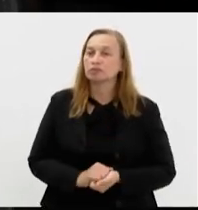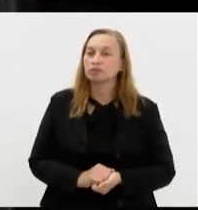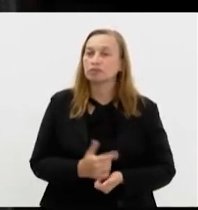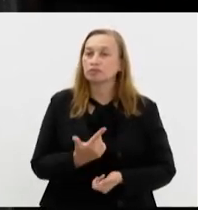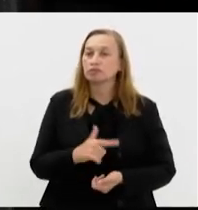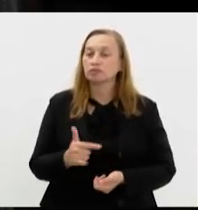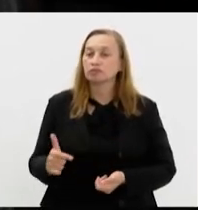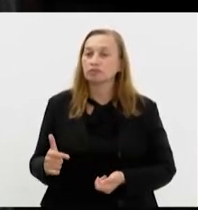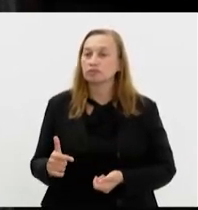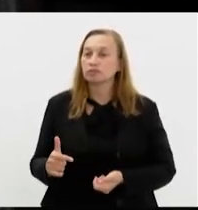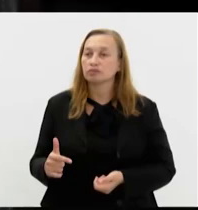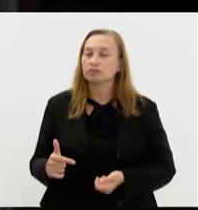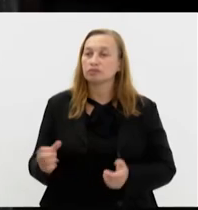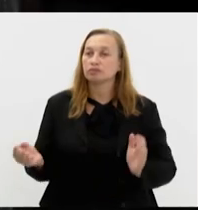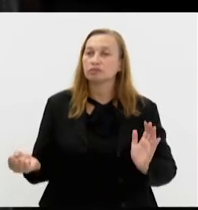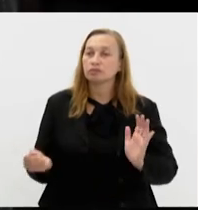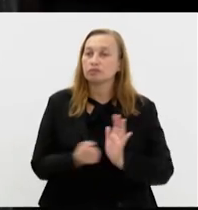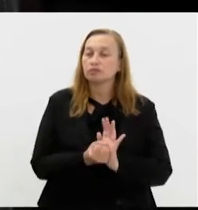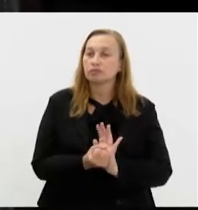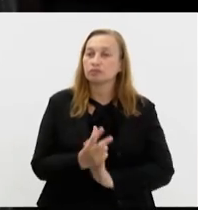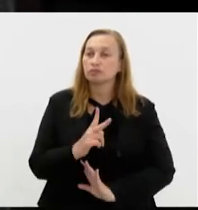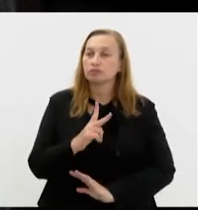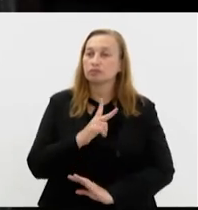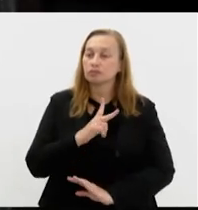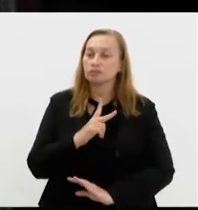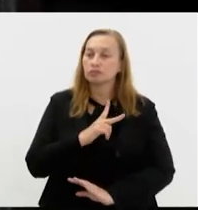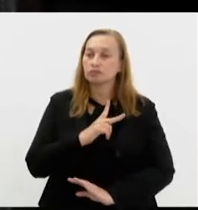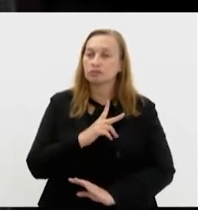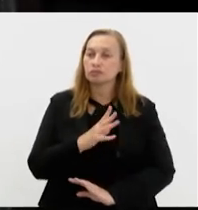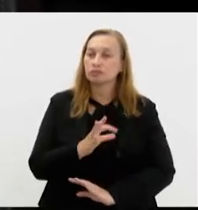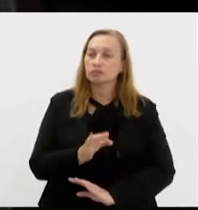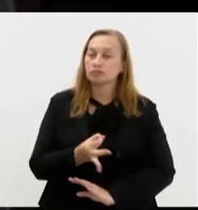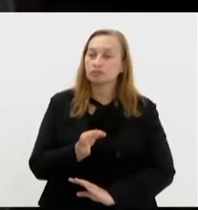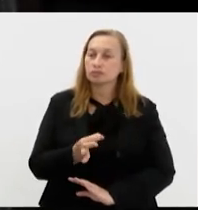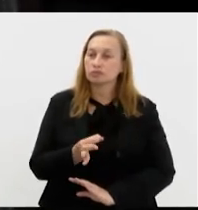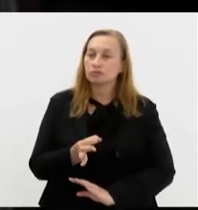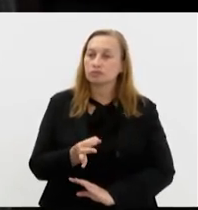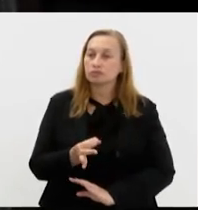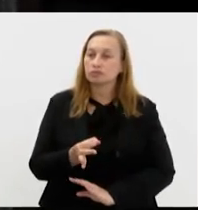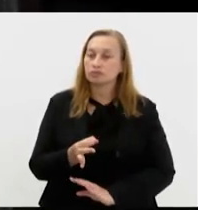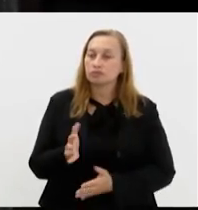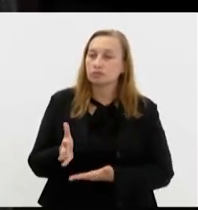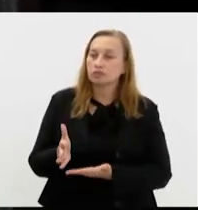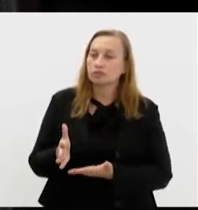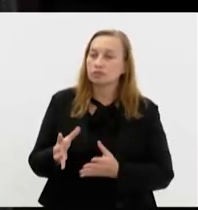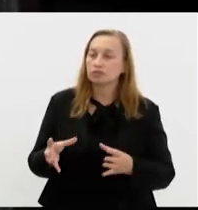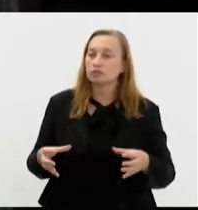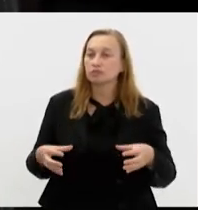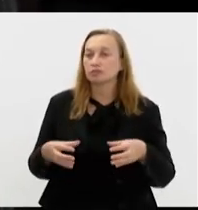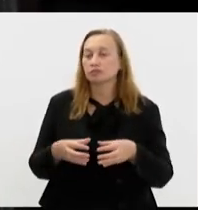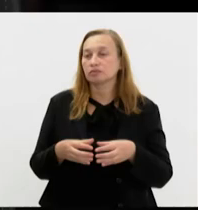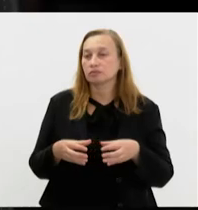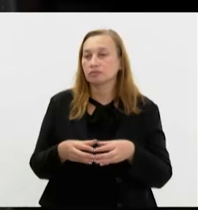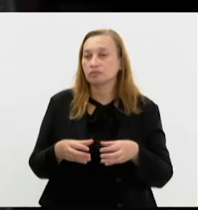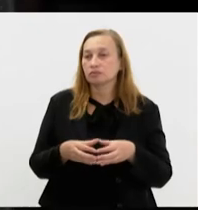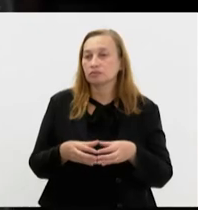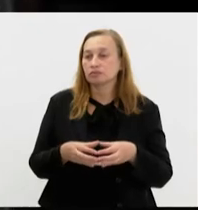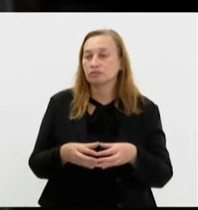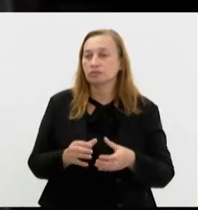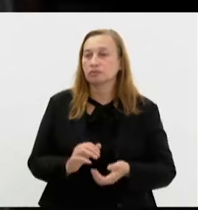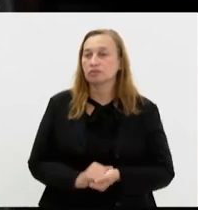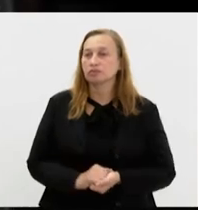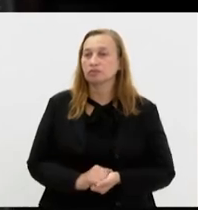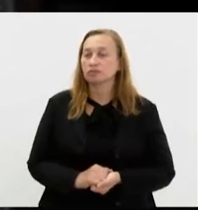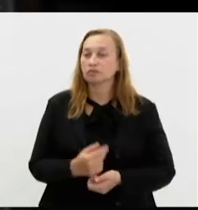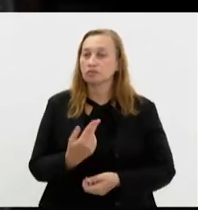marcas pessoais naquilo que deve ser dirigido à coletividade sem essa apropriação de